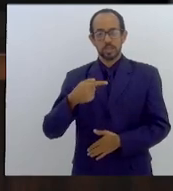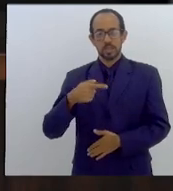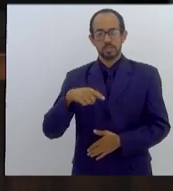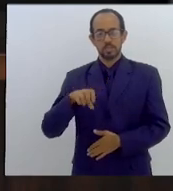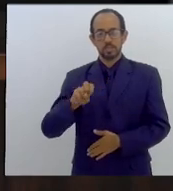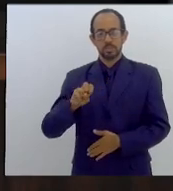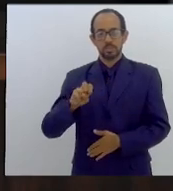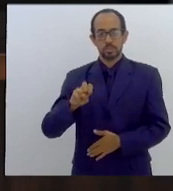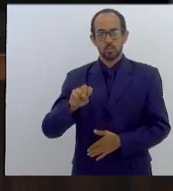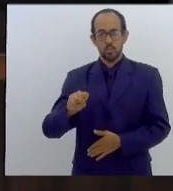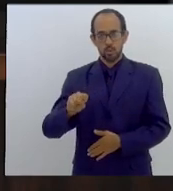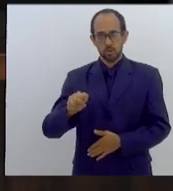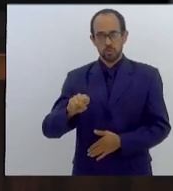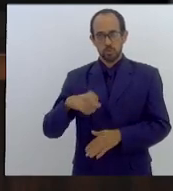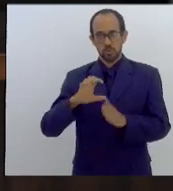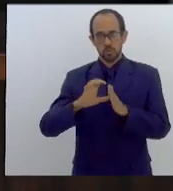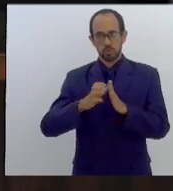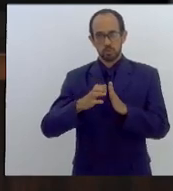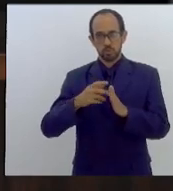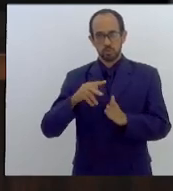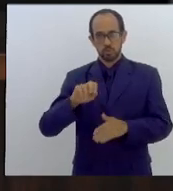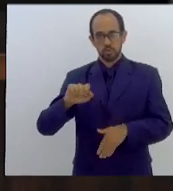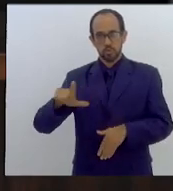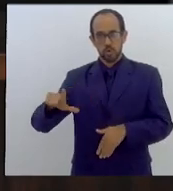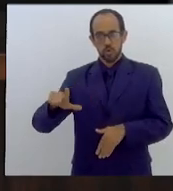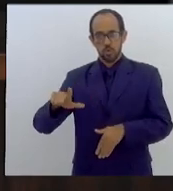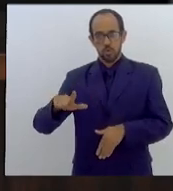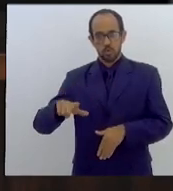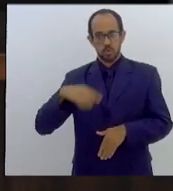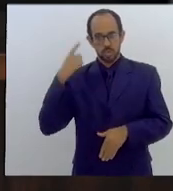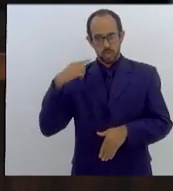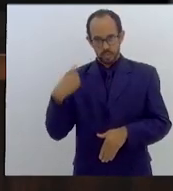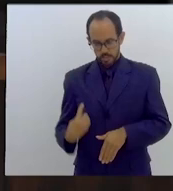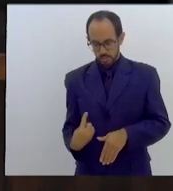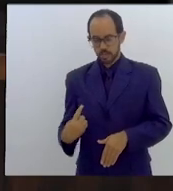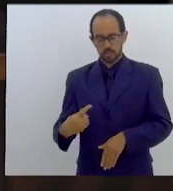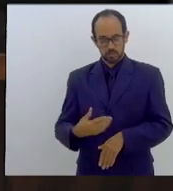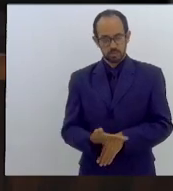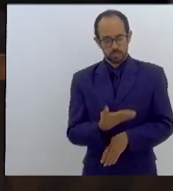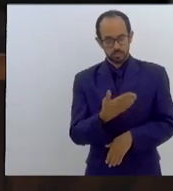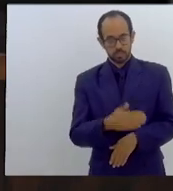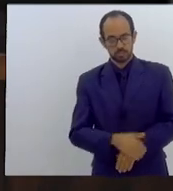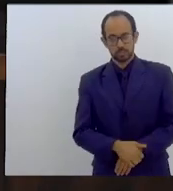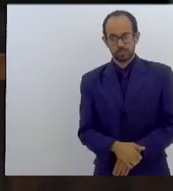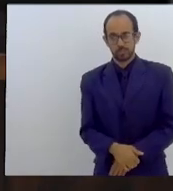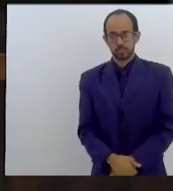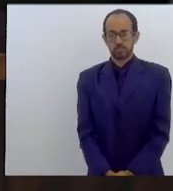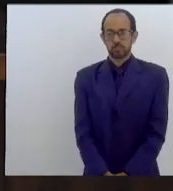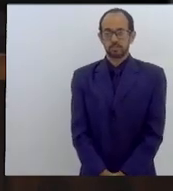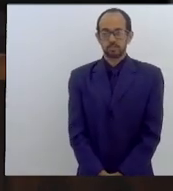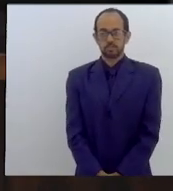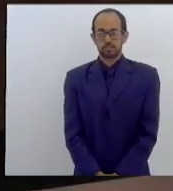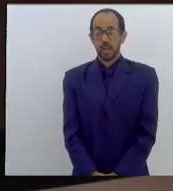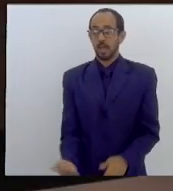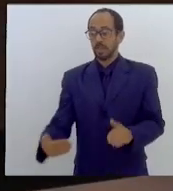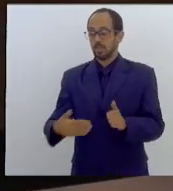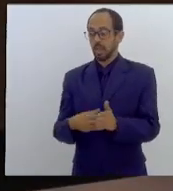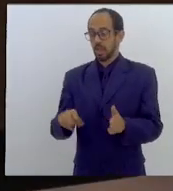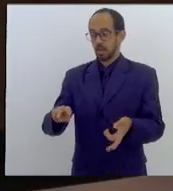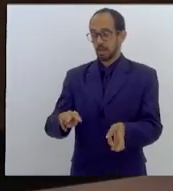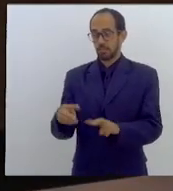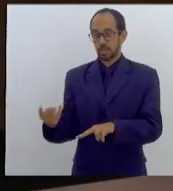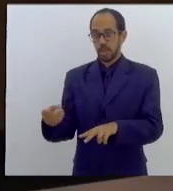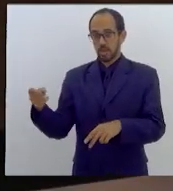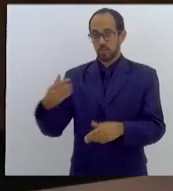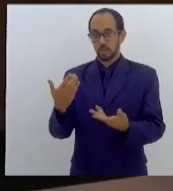3758 da bancada do PSOL. Para encaminhar, deputada Dani. Enquanto a deputada Dani caminha, presidente, eu queria registrar o voto